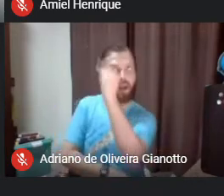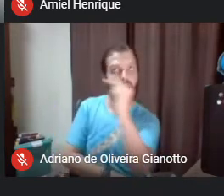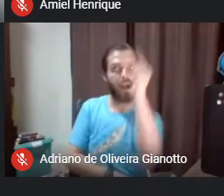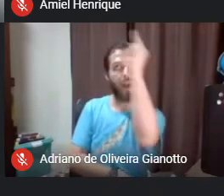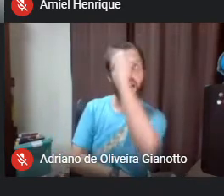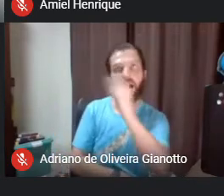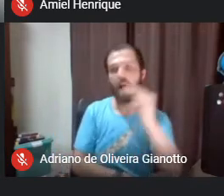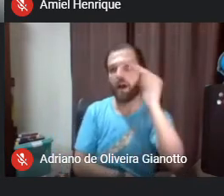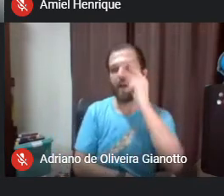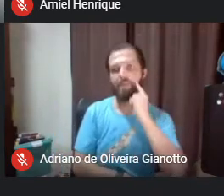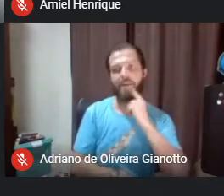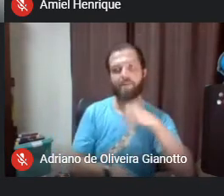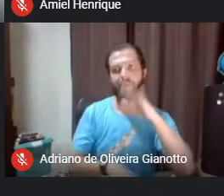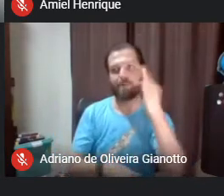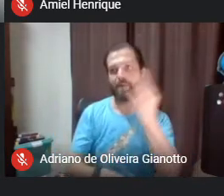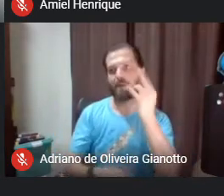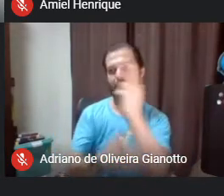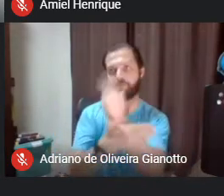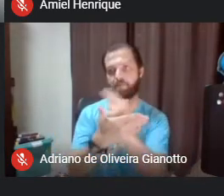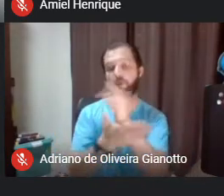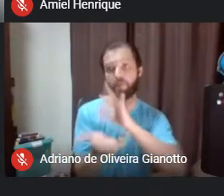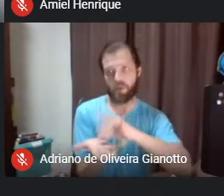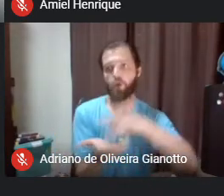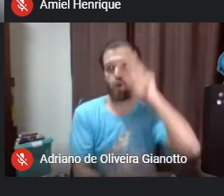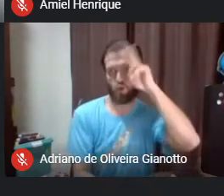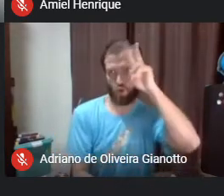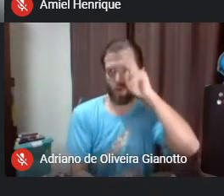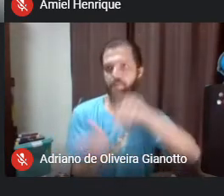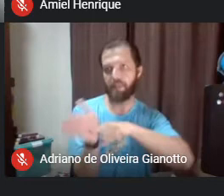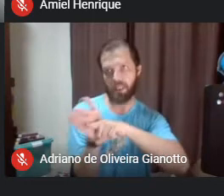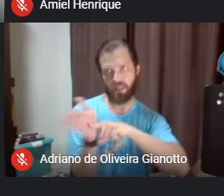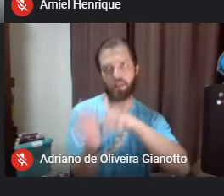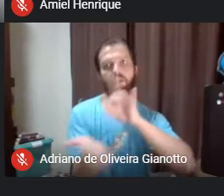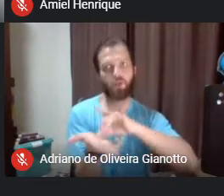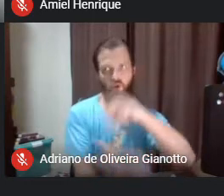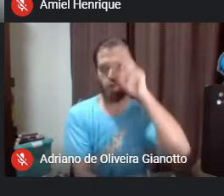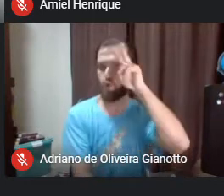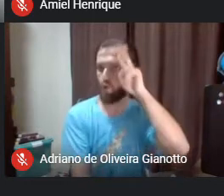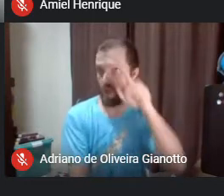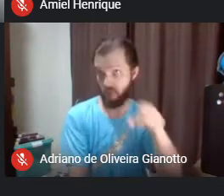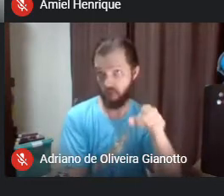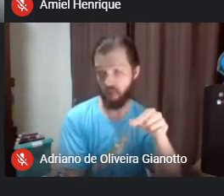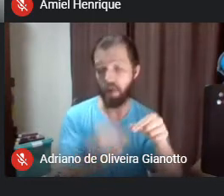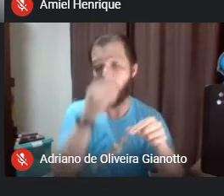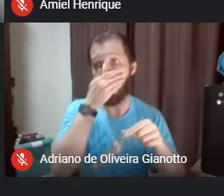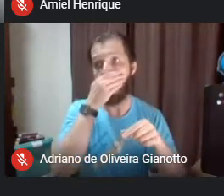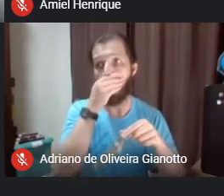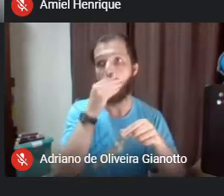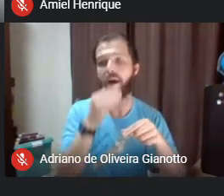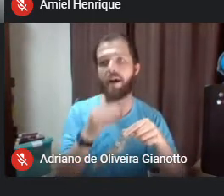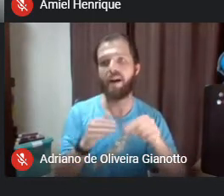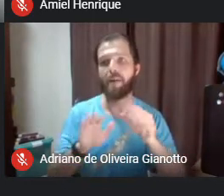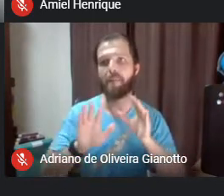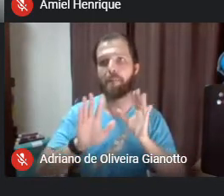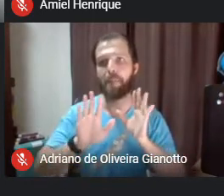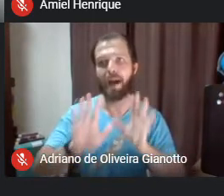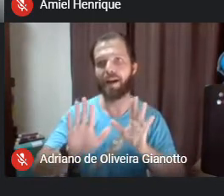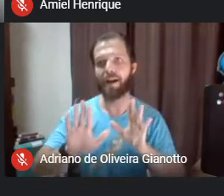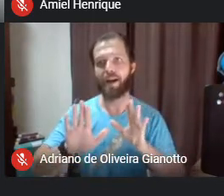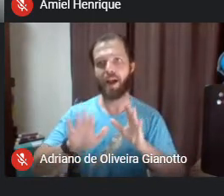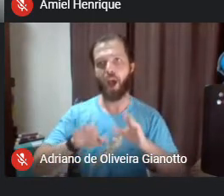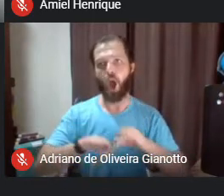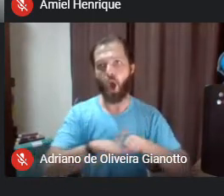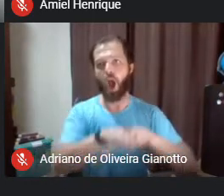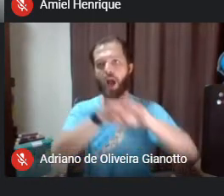pintar e elas acabavam relatando o que ele queria, quais seus objetivos, e a pessoa